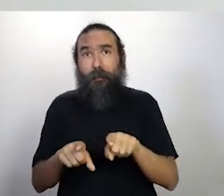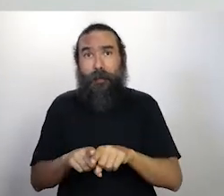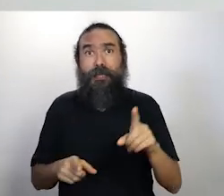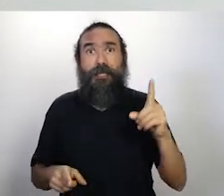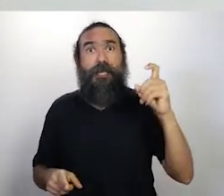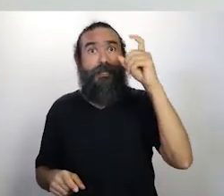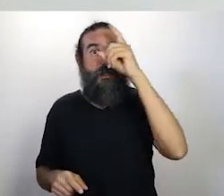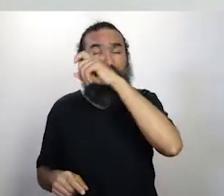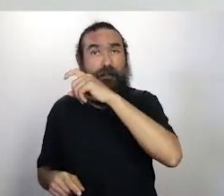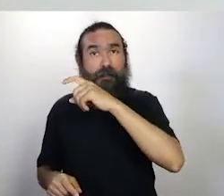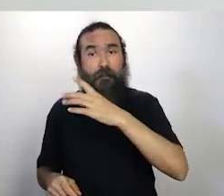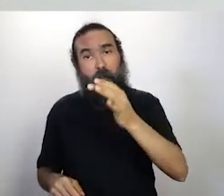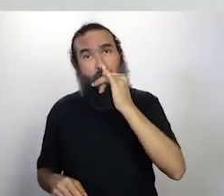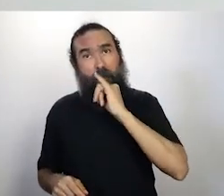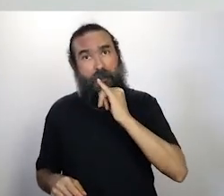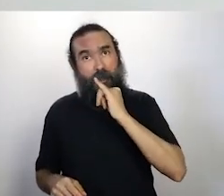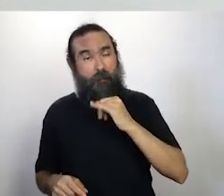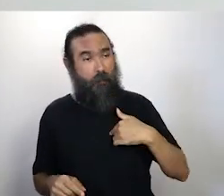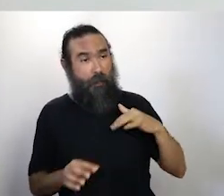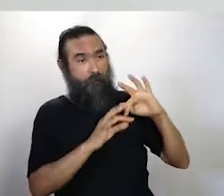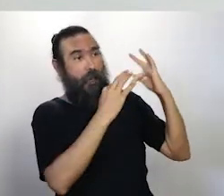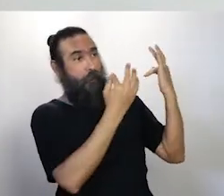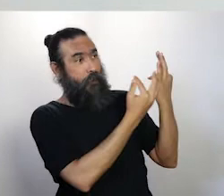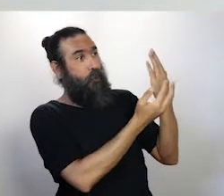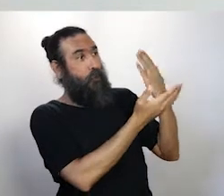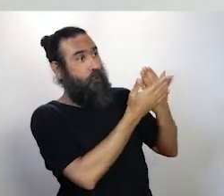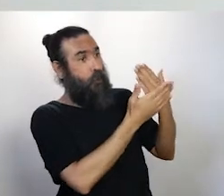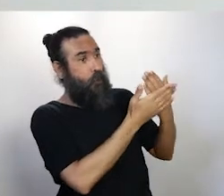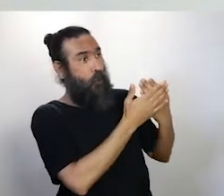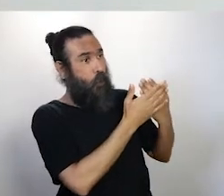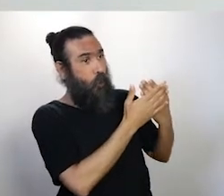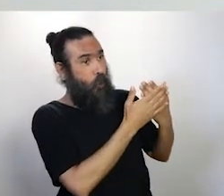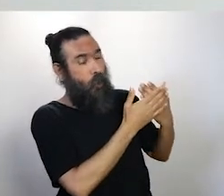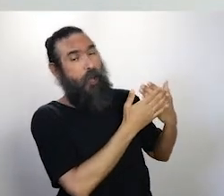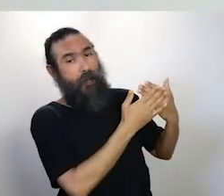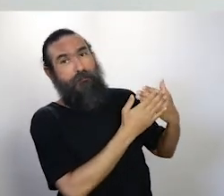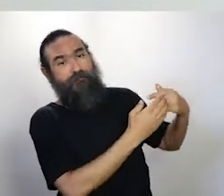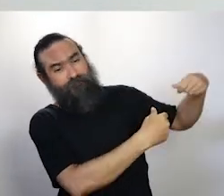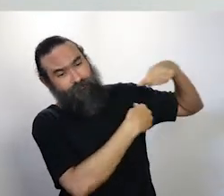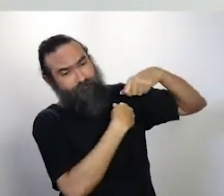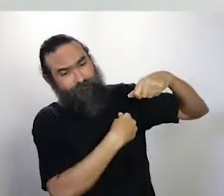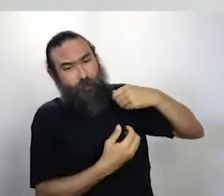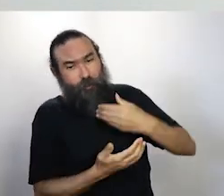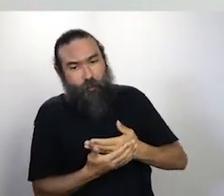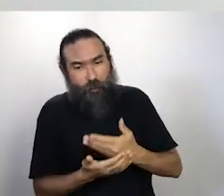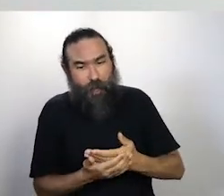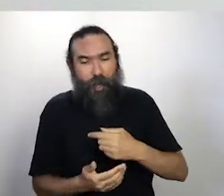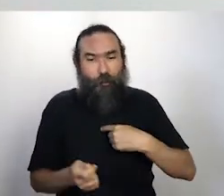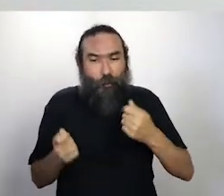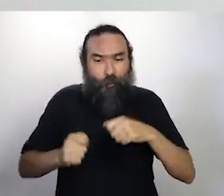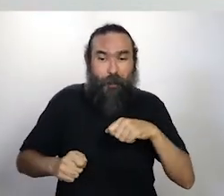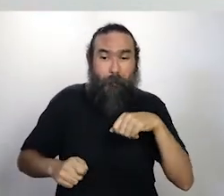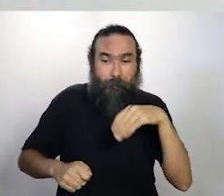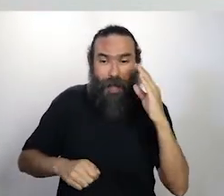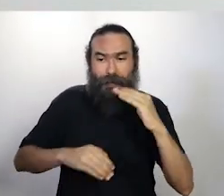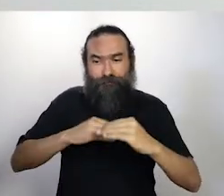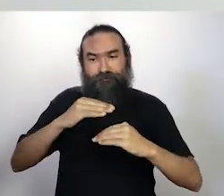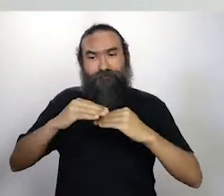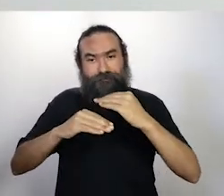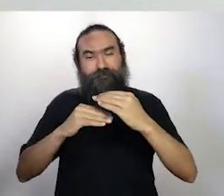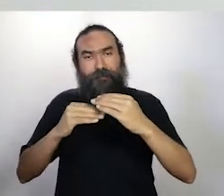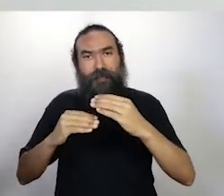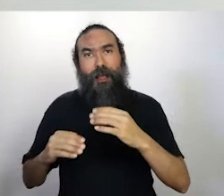mais peso para mim enquanto pessoa, e a escola e elementar vem como um complemento para